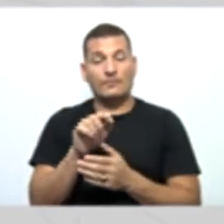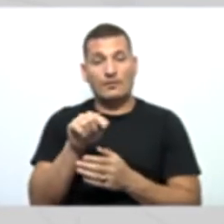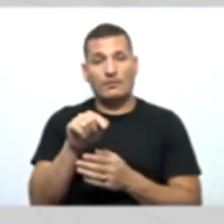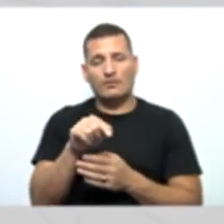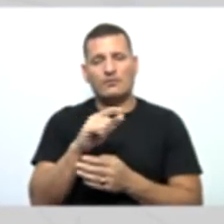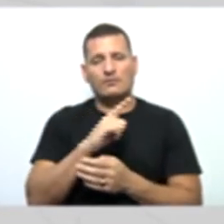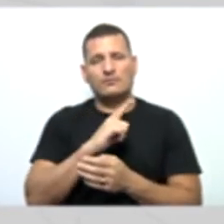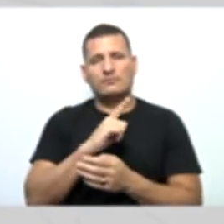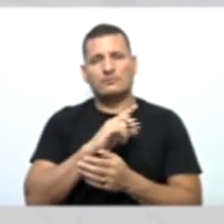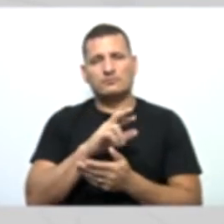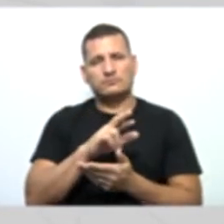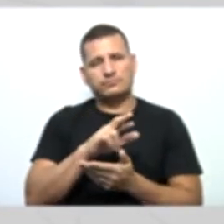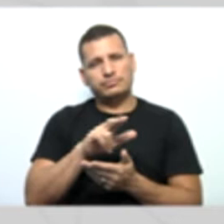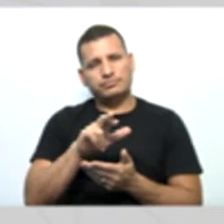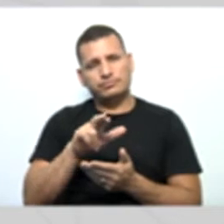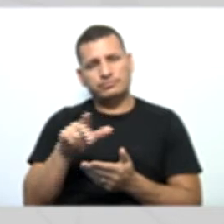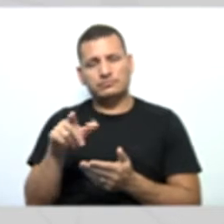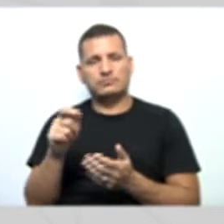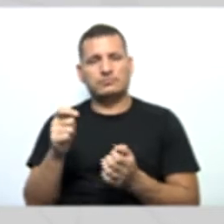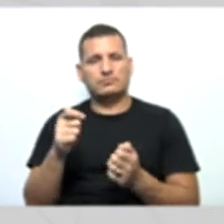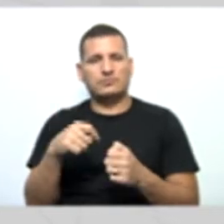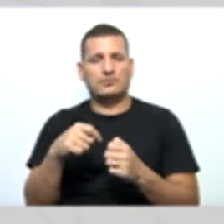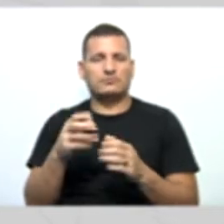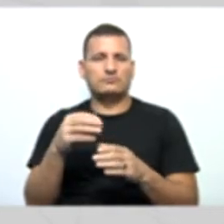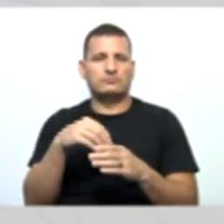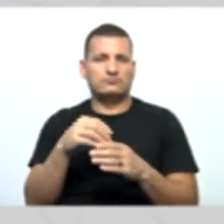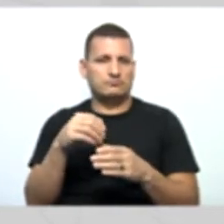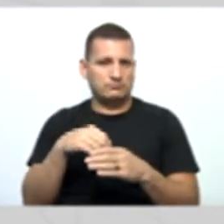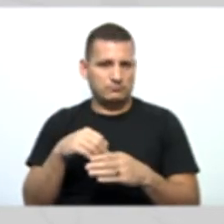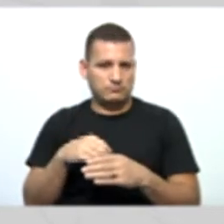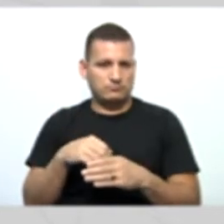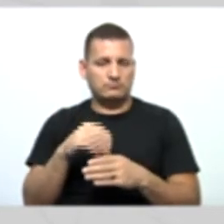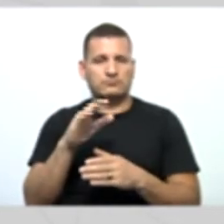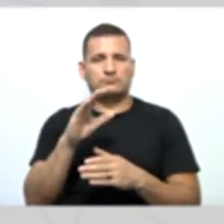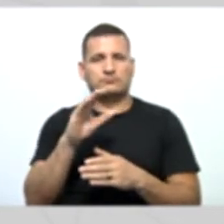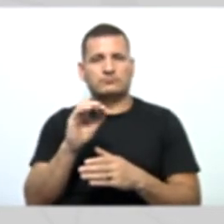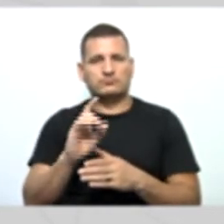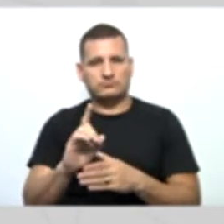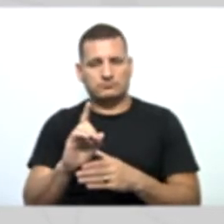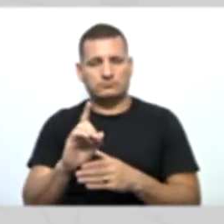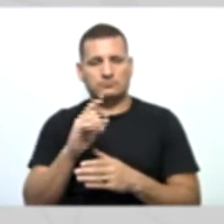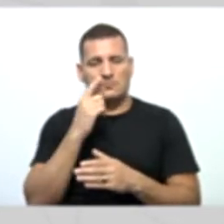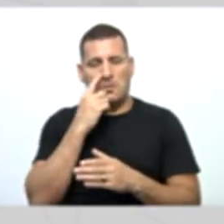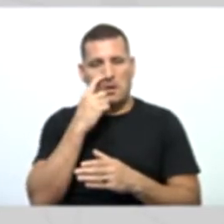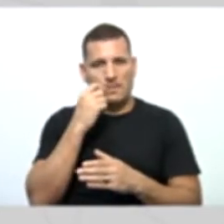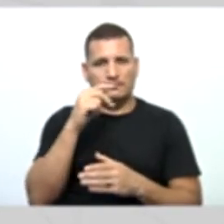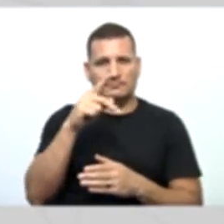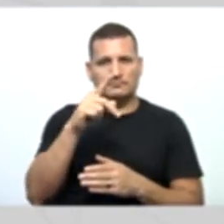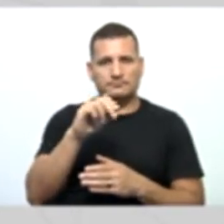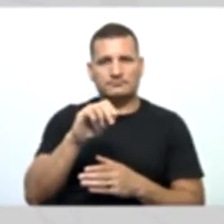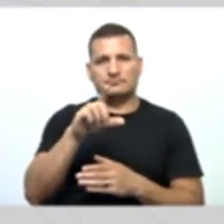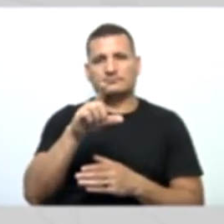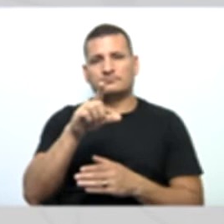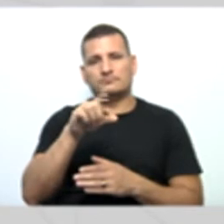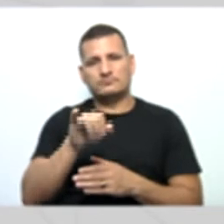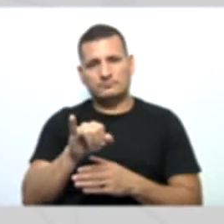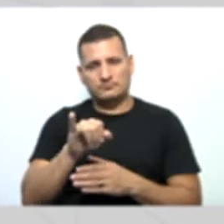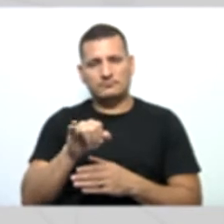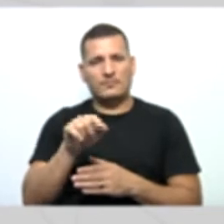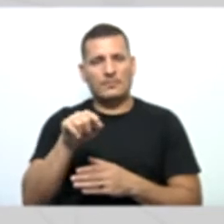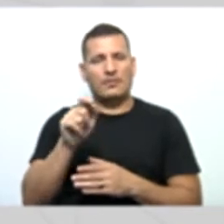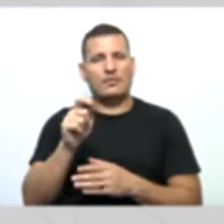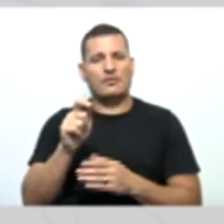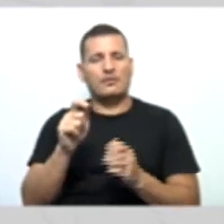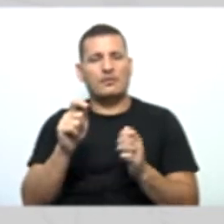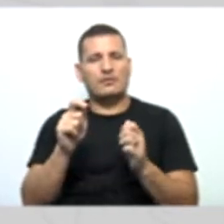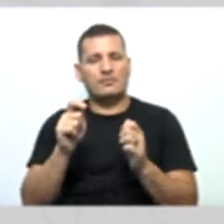possibilitam diversas formas de implementação, codificação. Já o polimorfismo indica a capacidade de